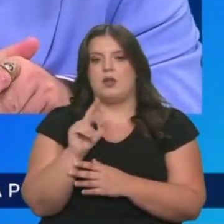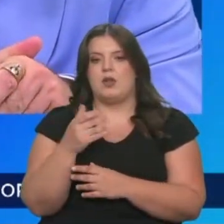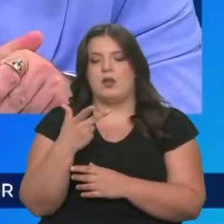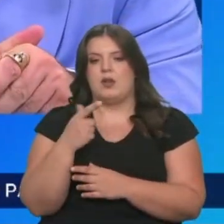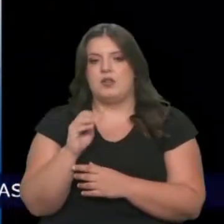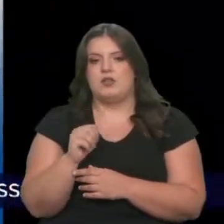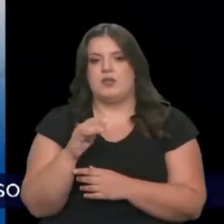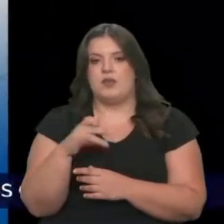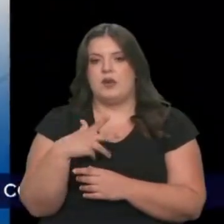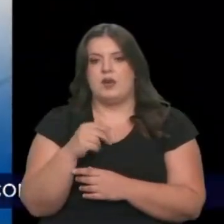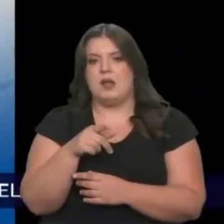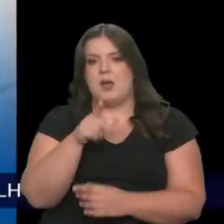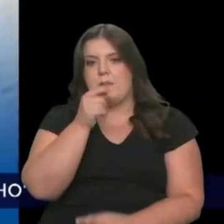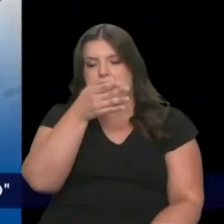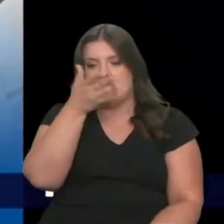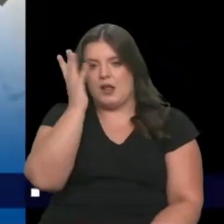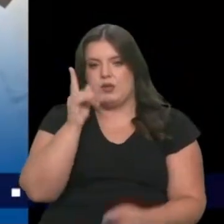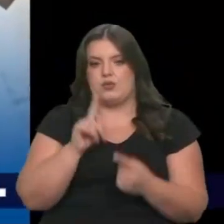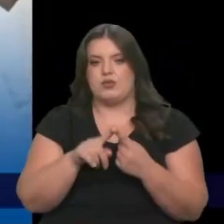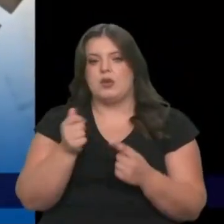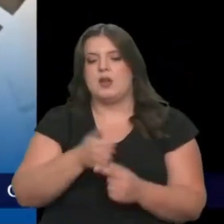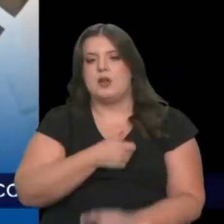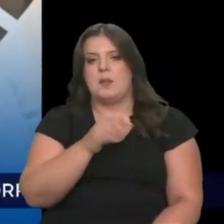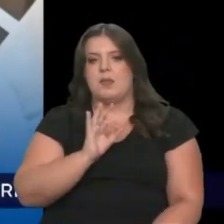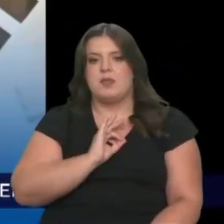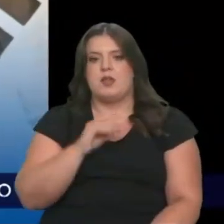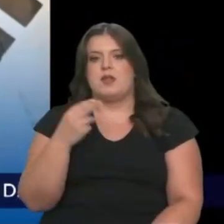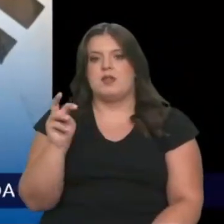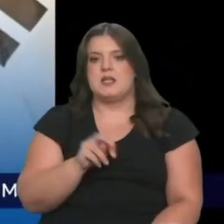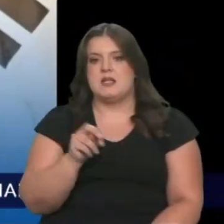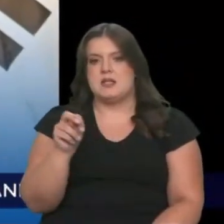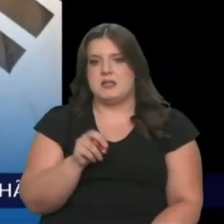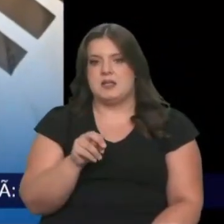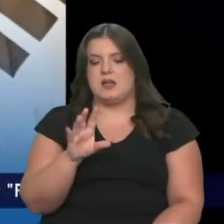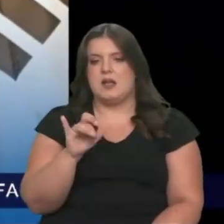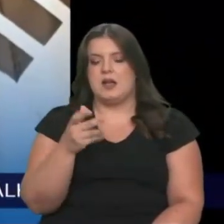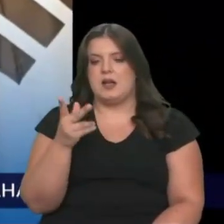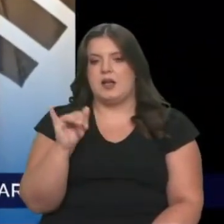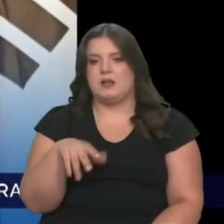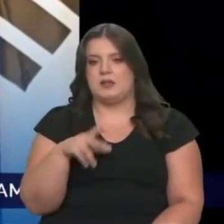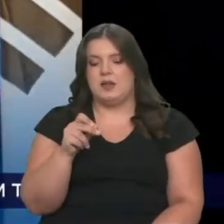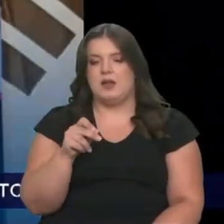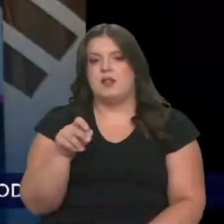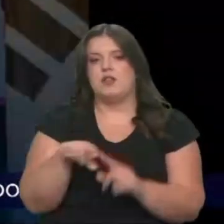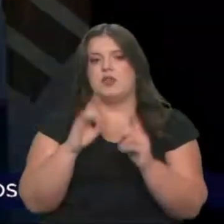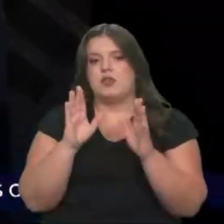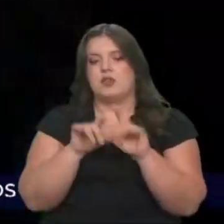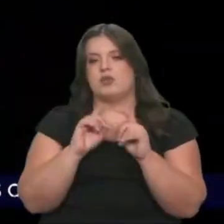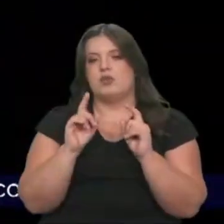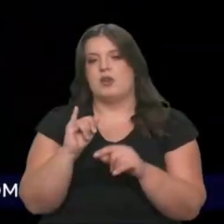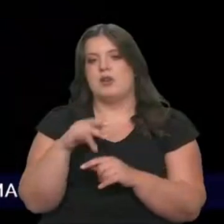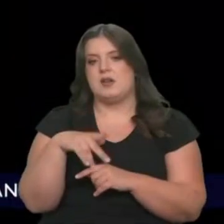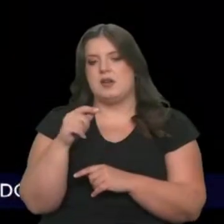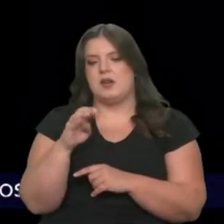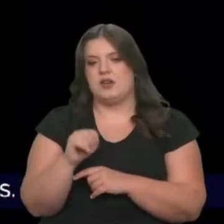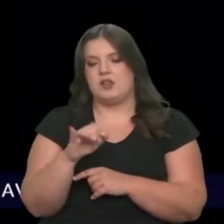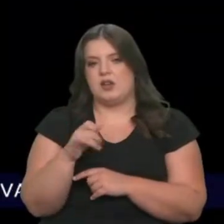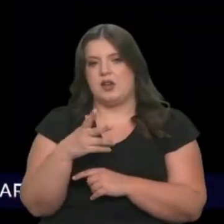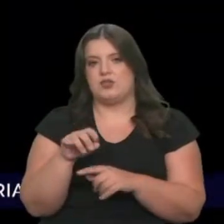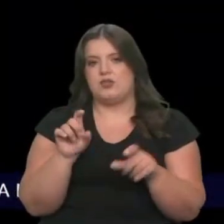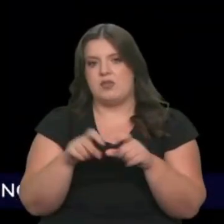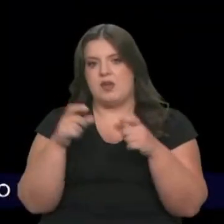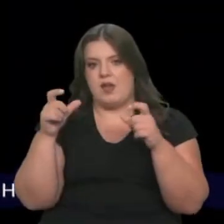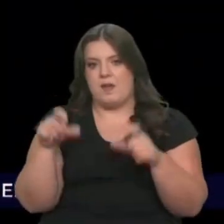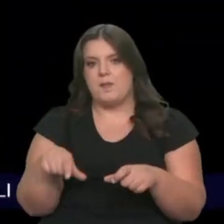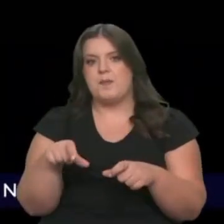de Faria de Barcelos, que ganha uma medalha de bronze, e à Cátia Silva, da Escola Secundária Inês de Castro, de Vila Nova de